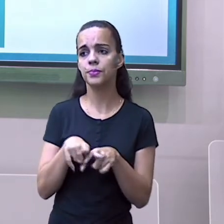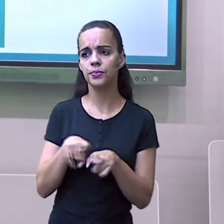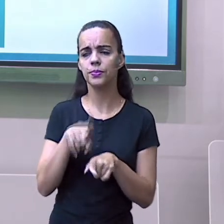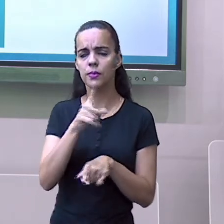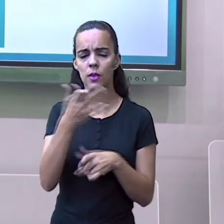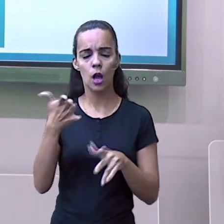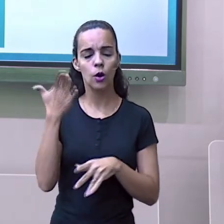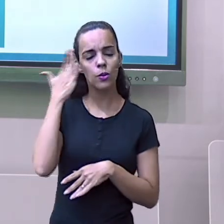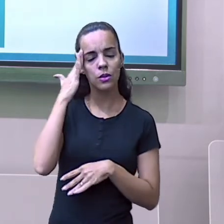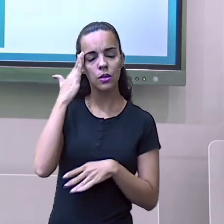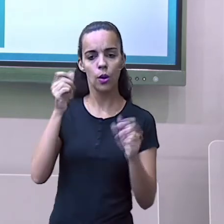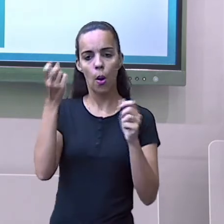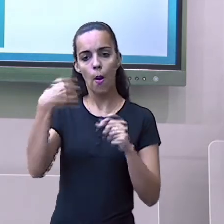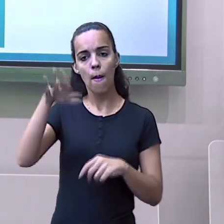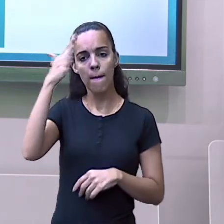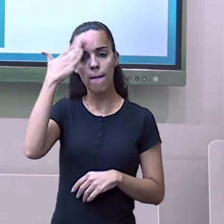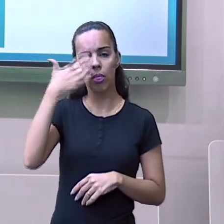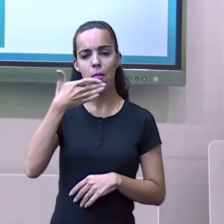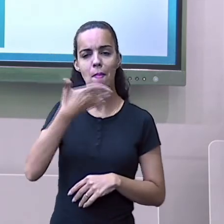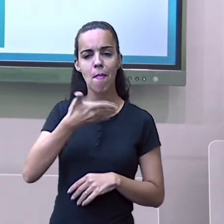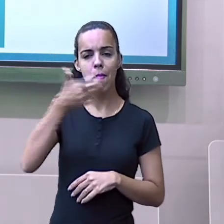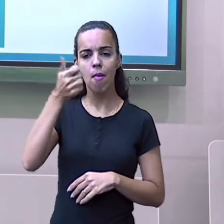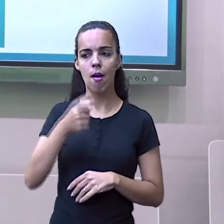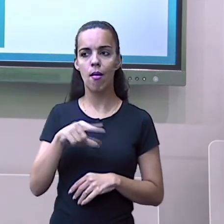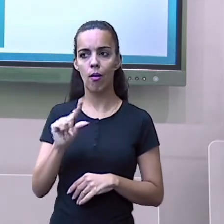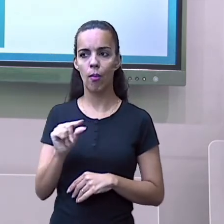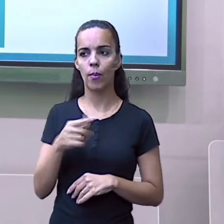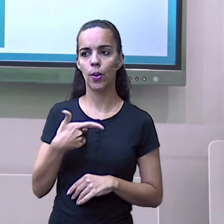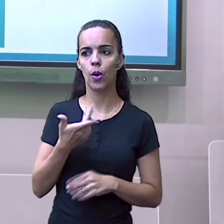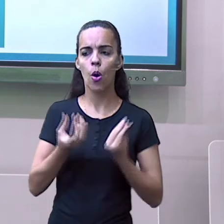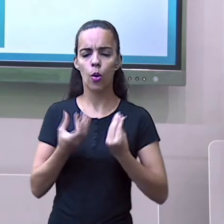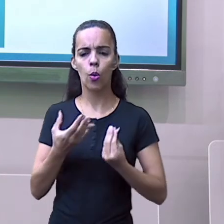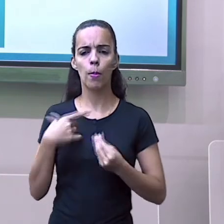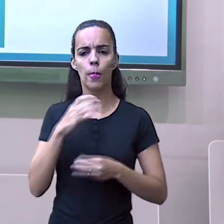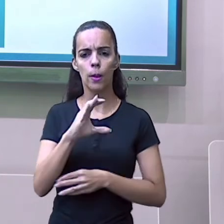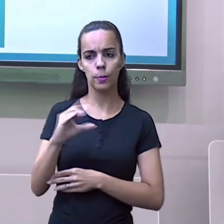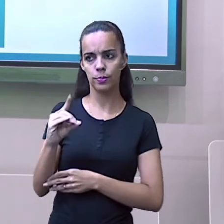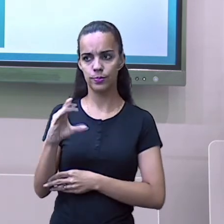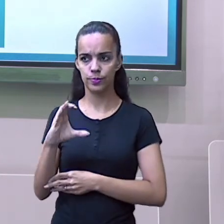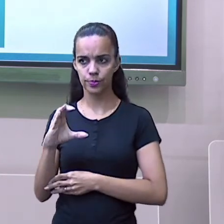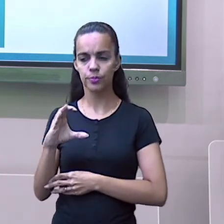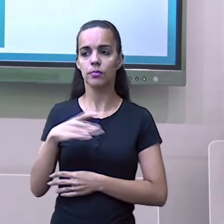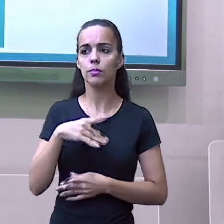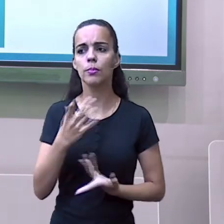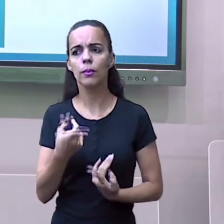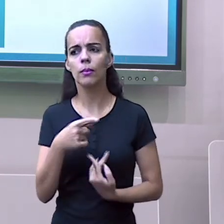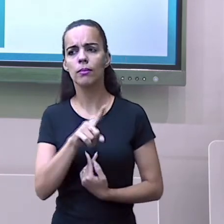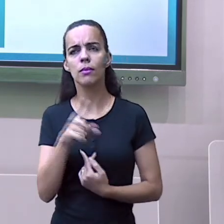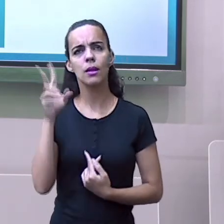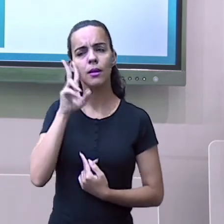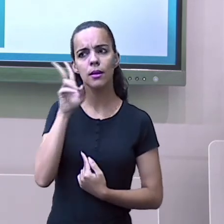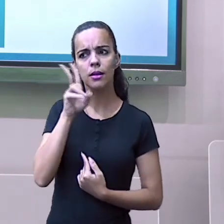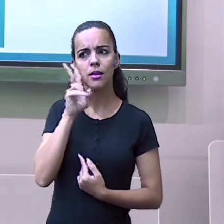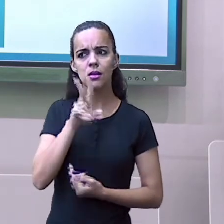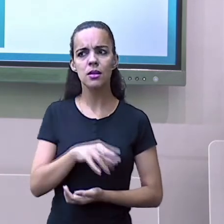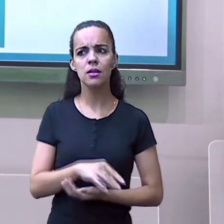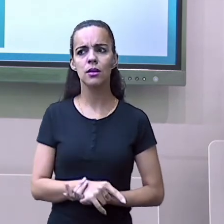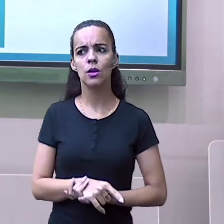um pouco mais sobre nossos direitos enquanto consumidores e